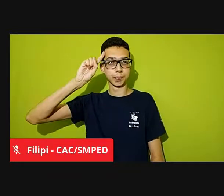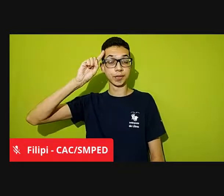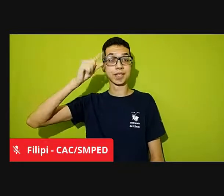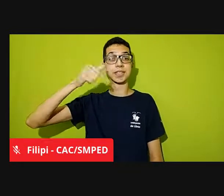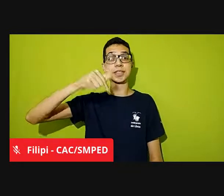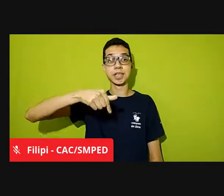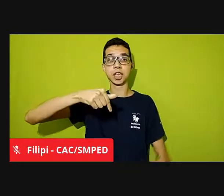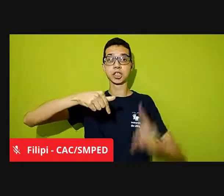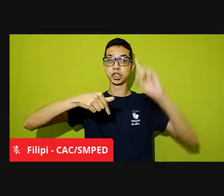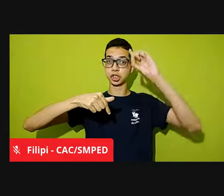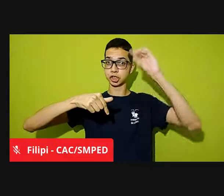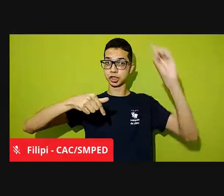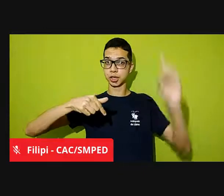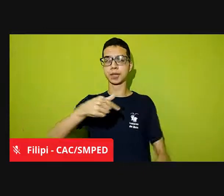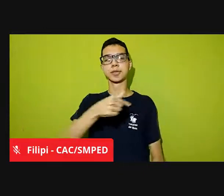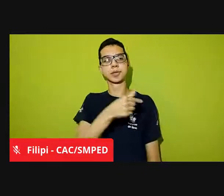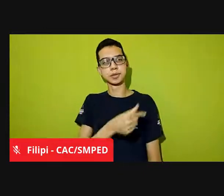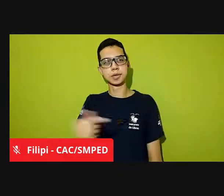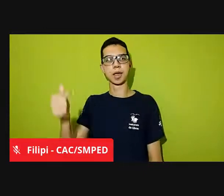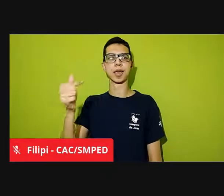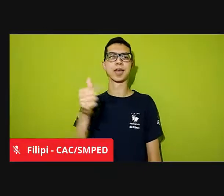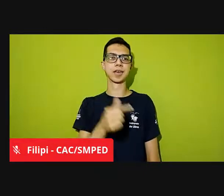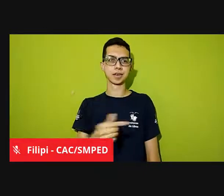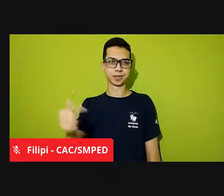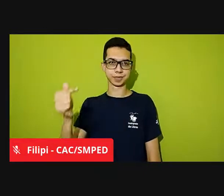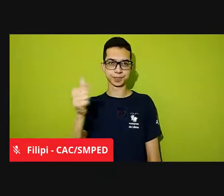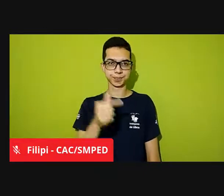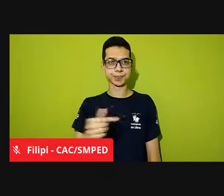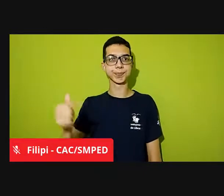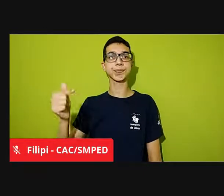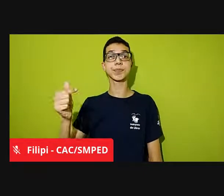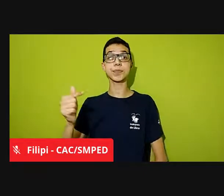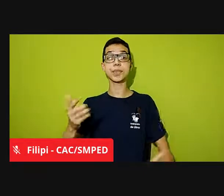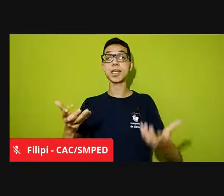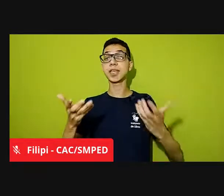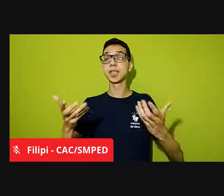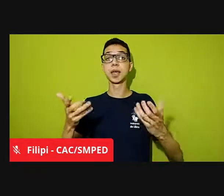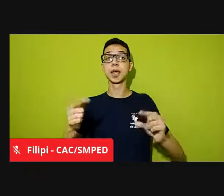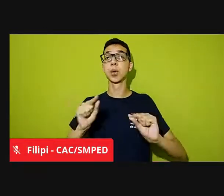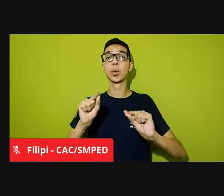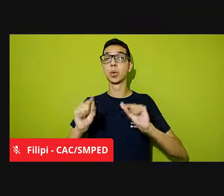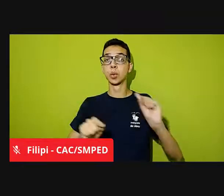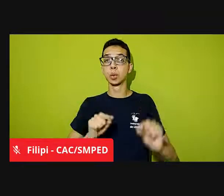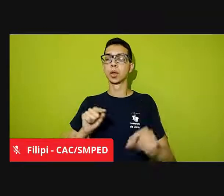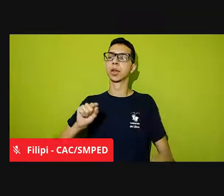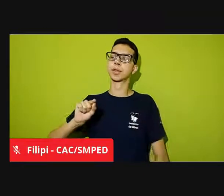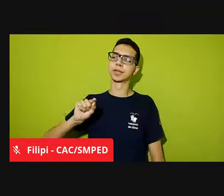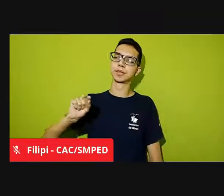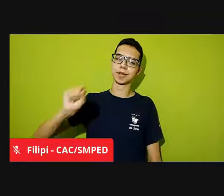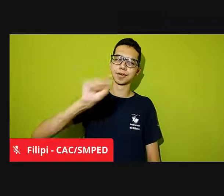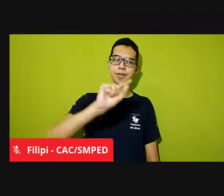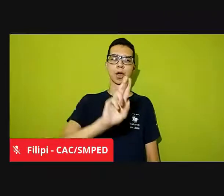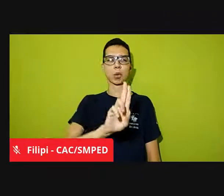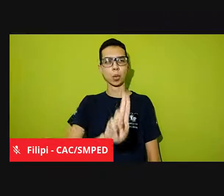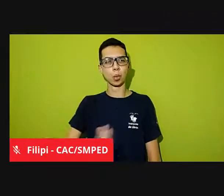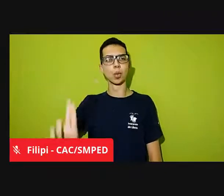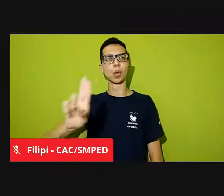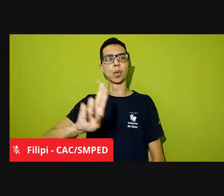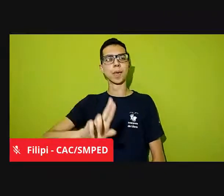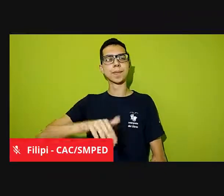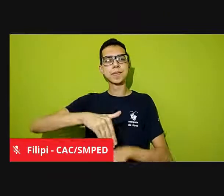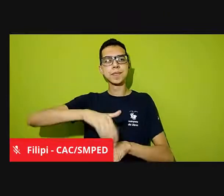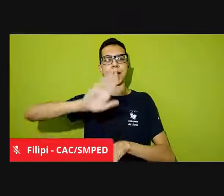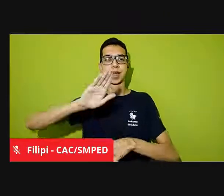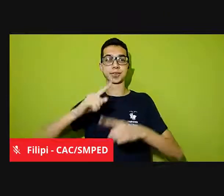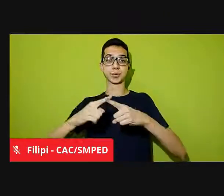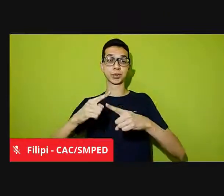da semana, e o que a gente quer é que as pessoas usem cada vez mais, porque como nem todo